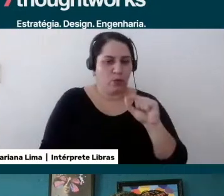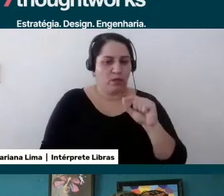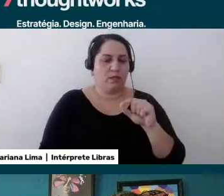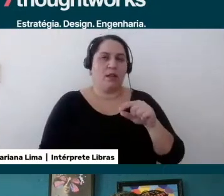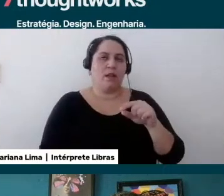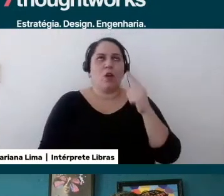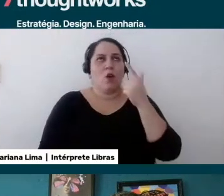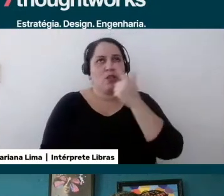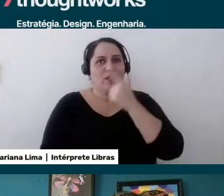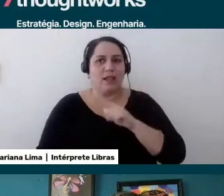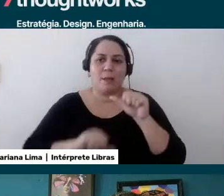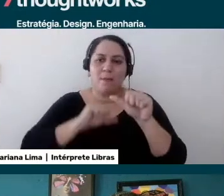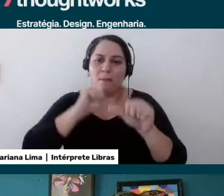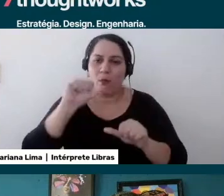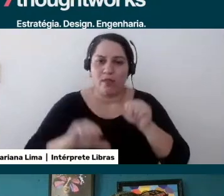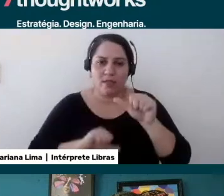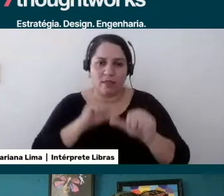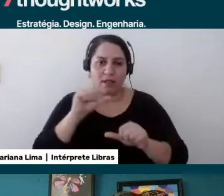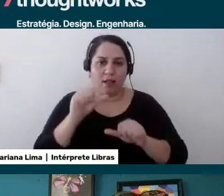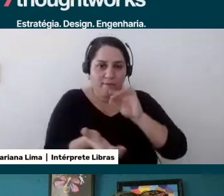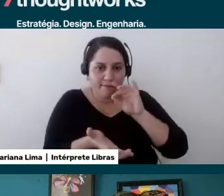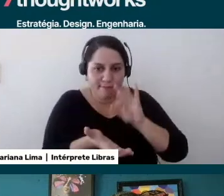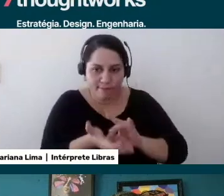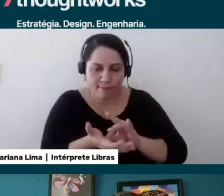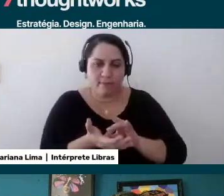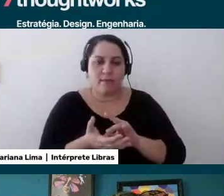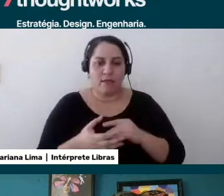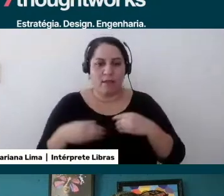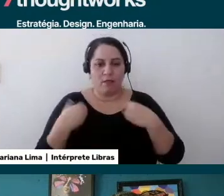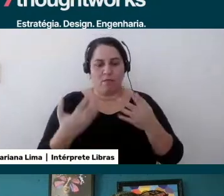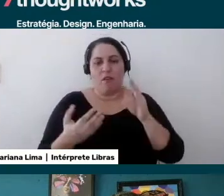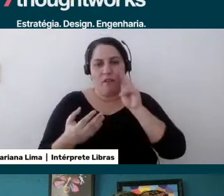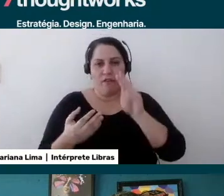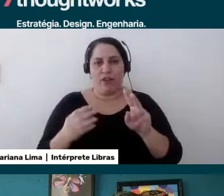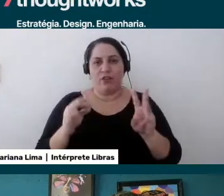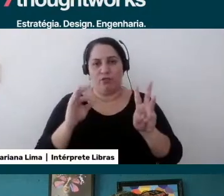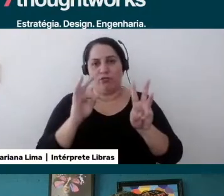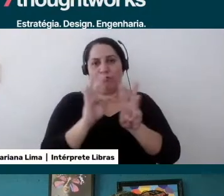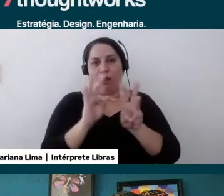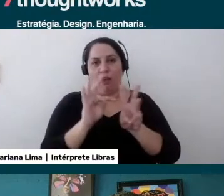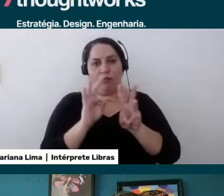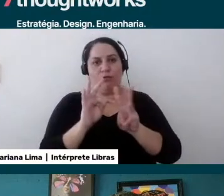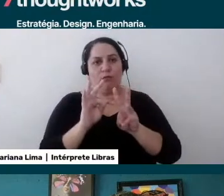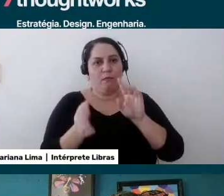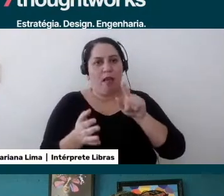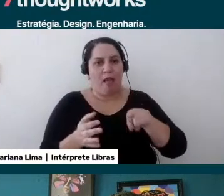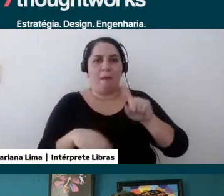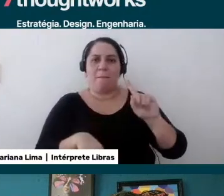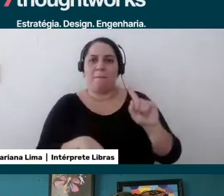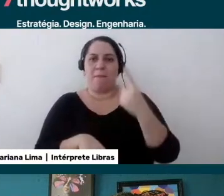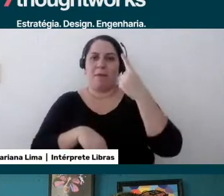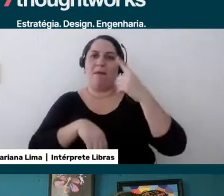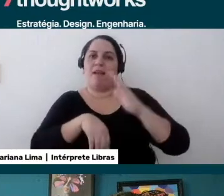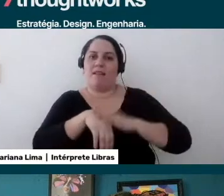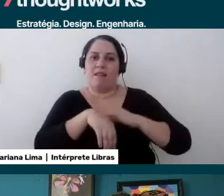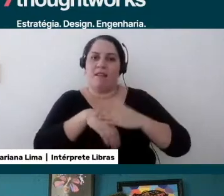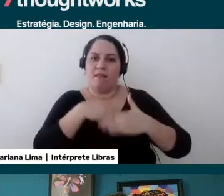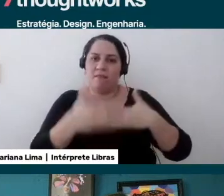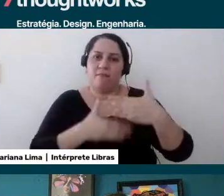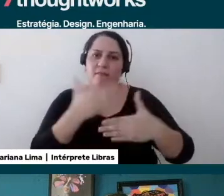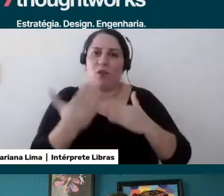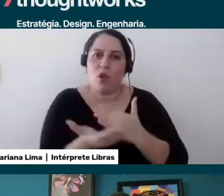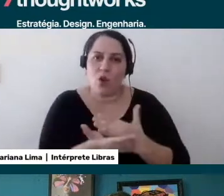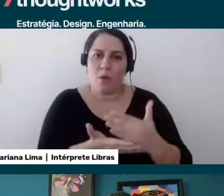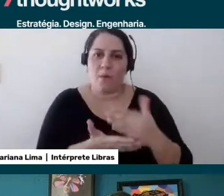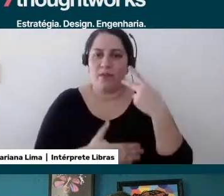realmente transforma, e acho que a TOTWORKS realmente é pioneira nisso, né? Diversidade e inclusão em valores inegociáveis para a